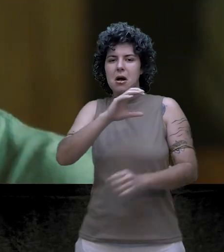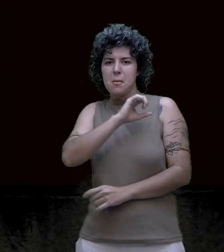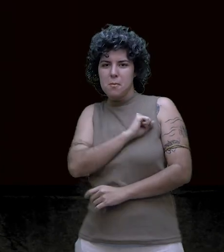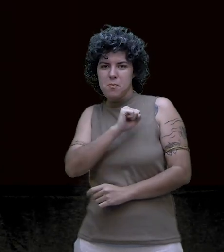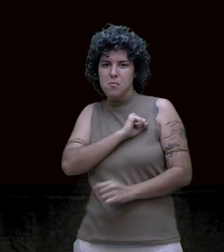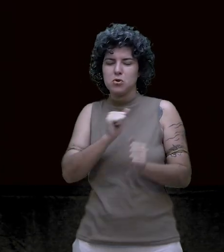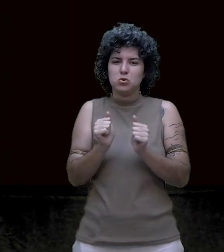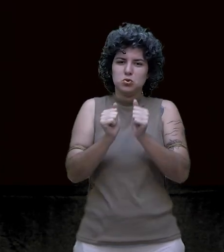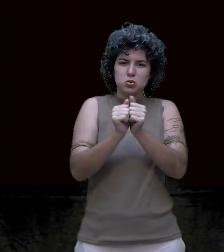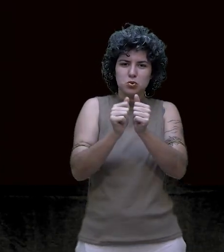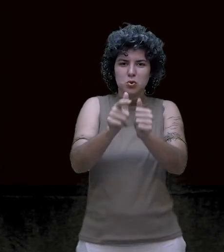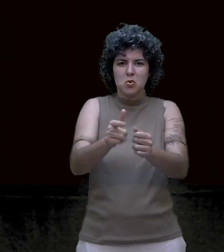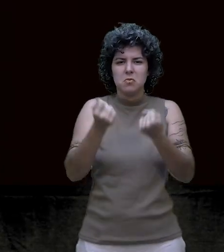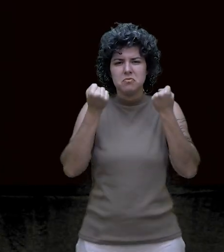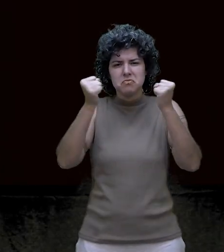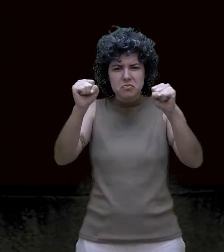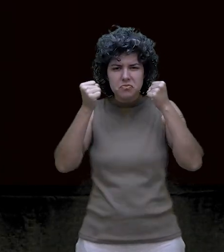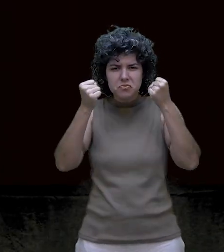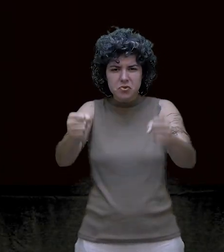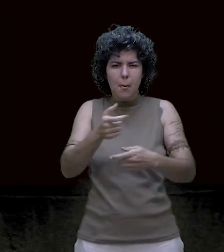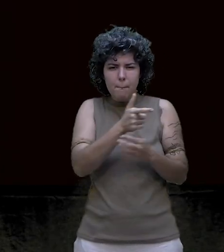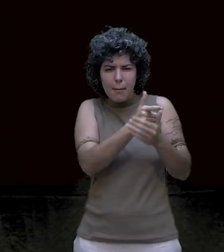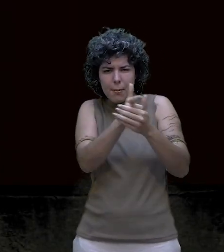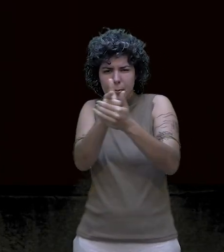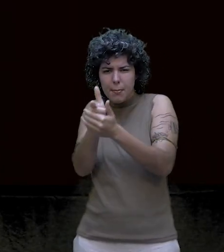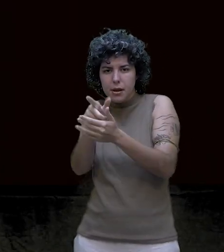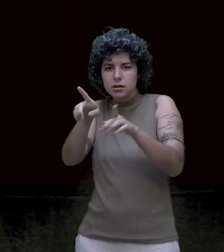faixa de musculação, tiro e cinzas.